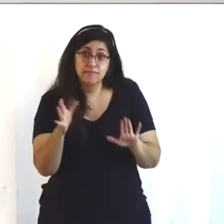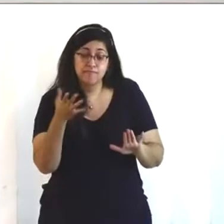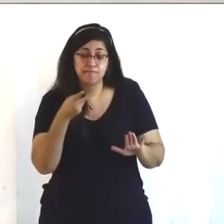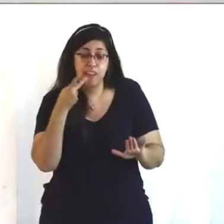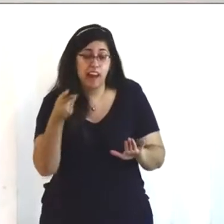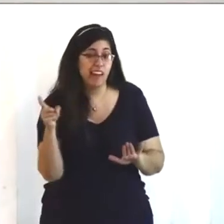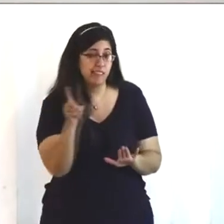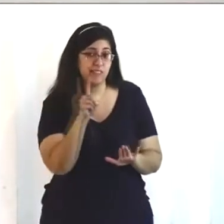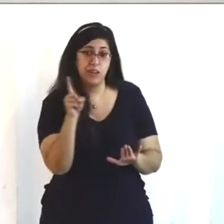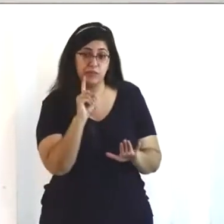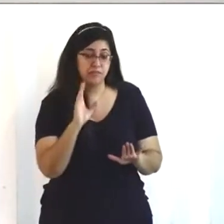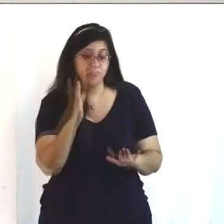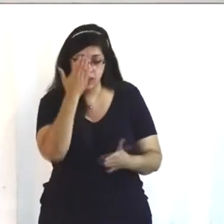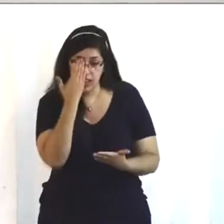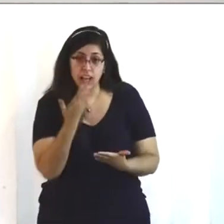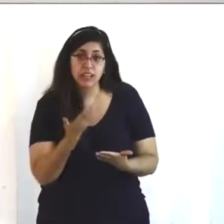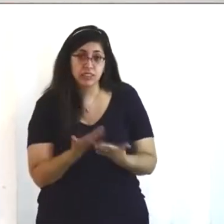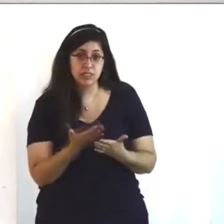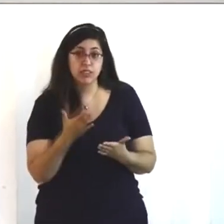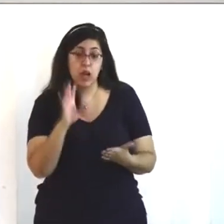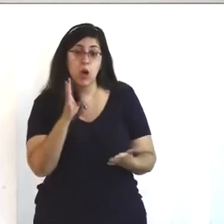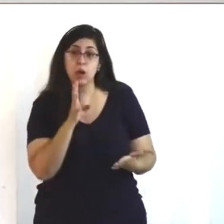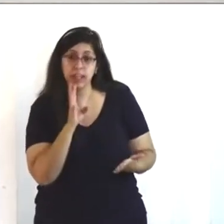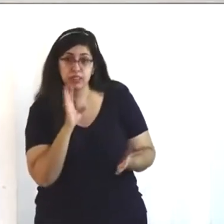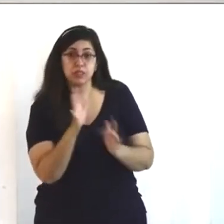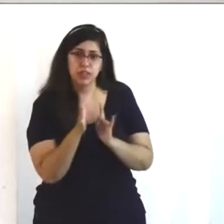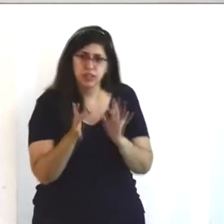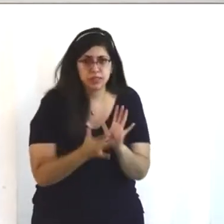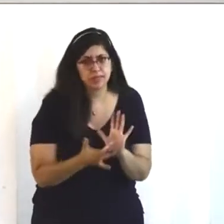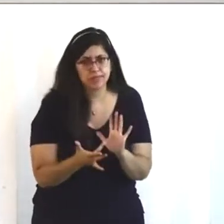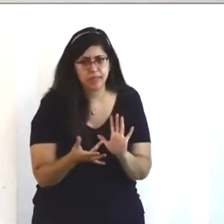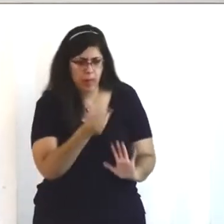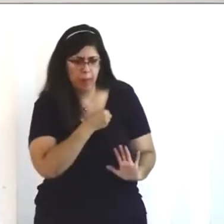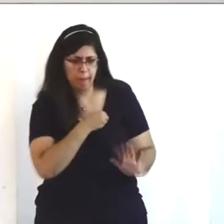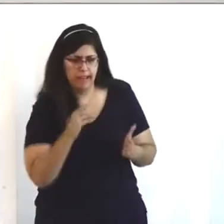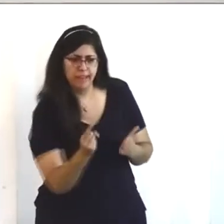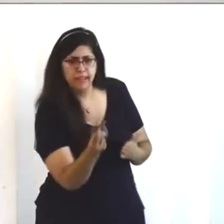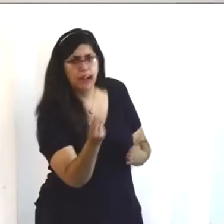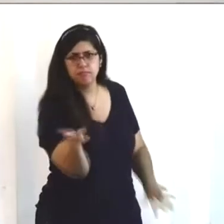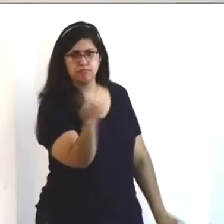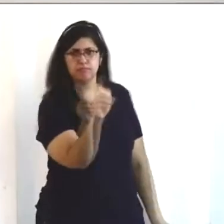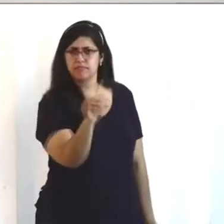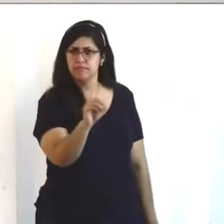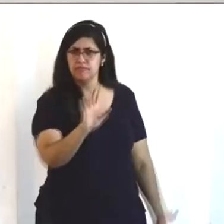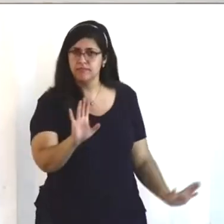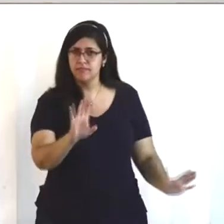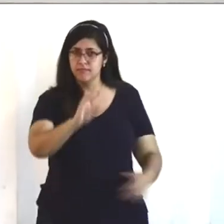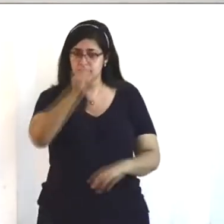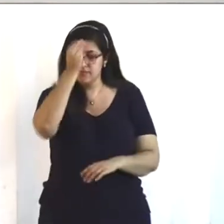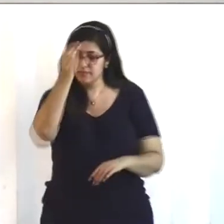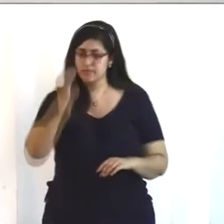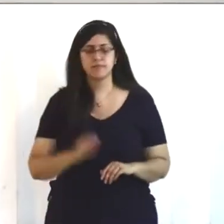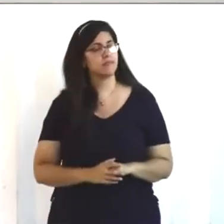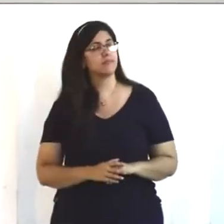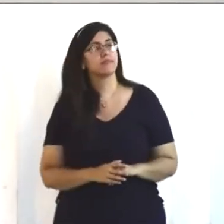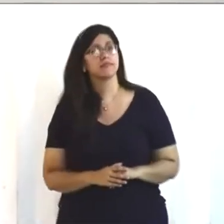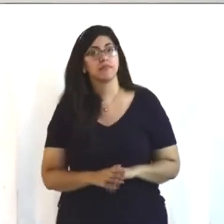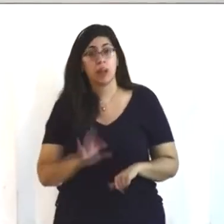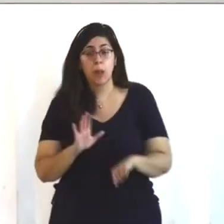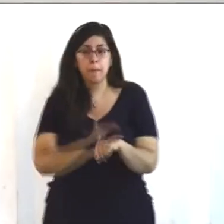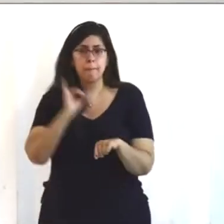um pecado para todos os tempos, um pecado eterno. Mas o maior dos exemplos é o exemplo de Pedro